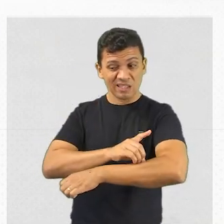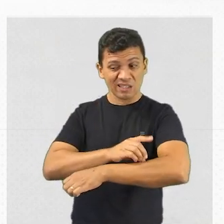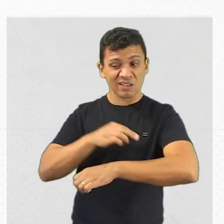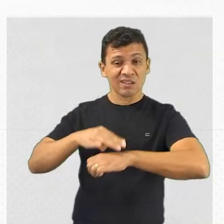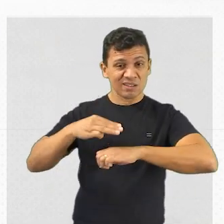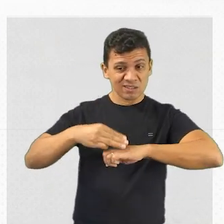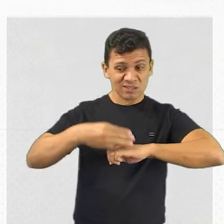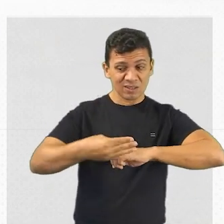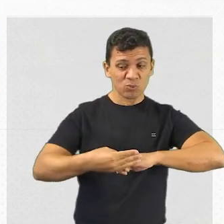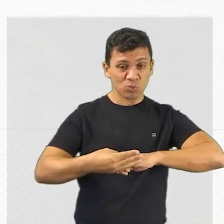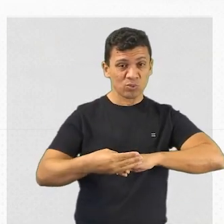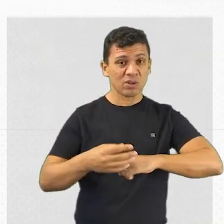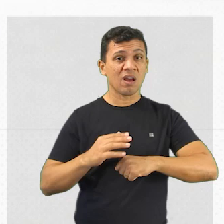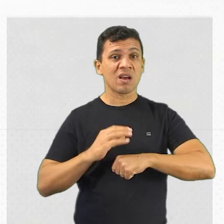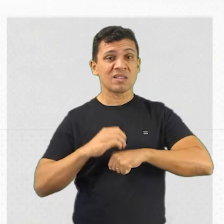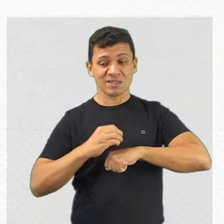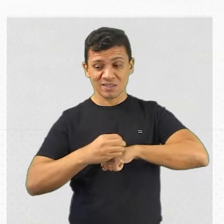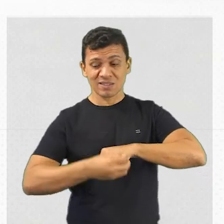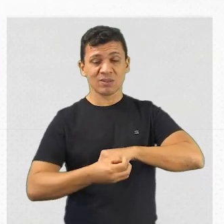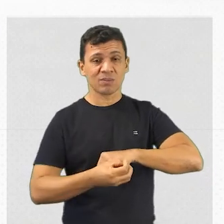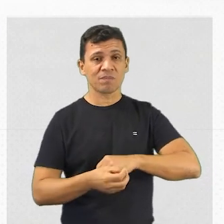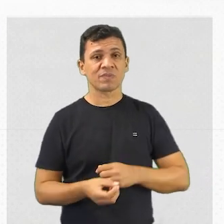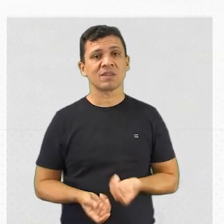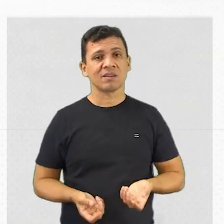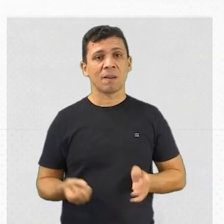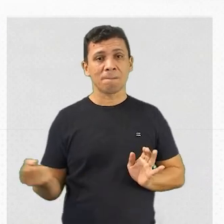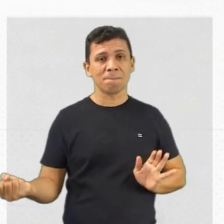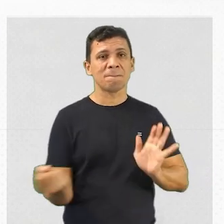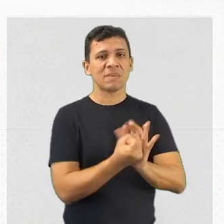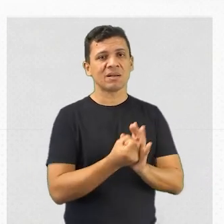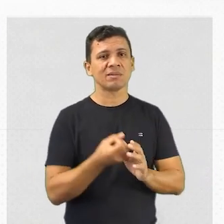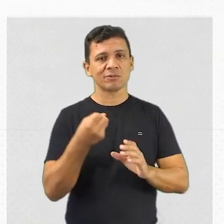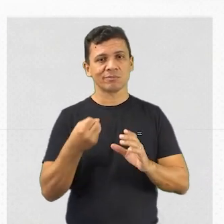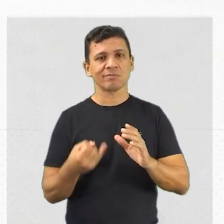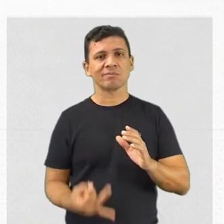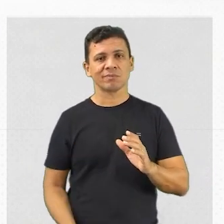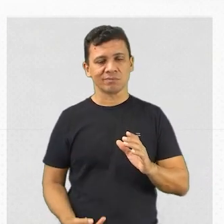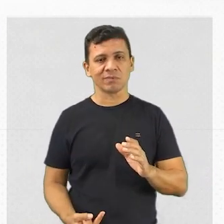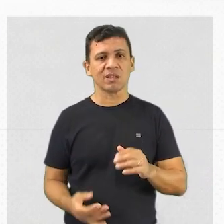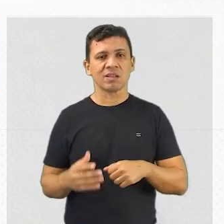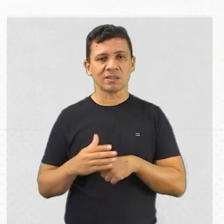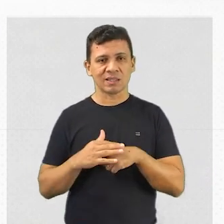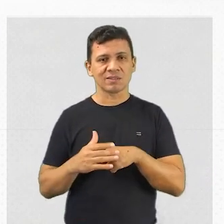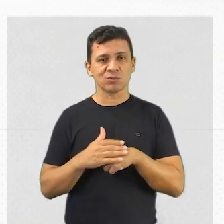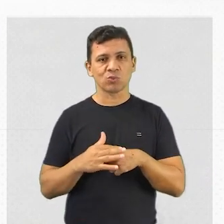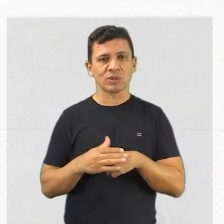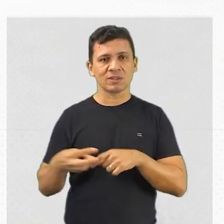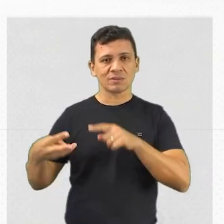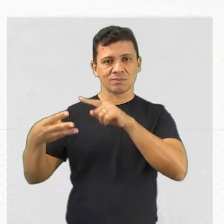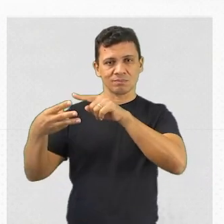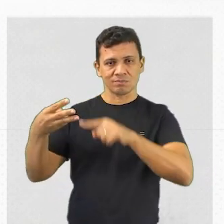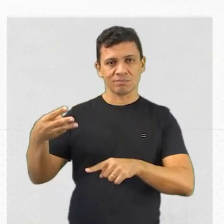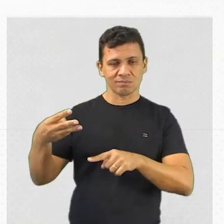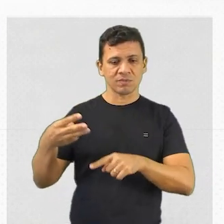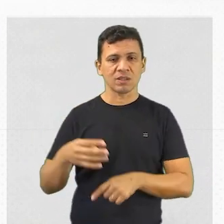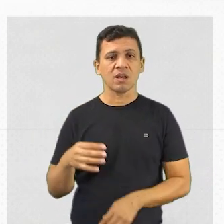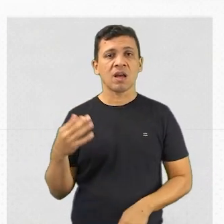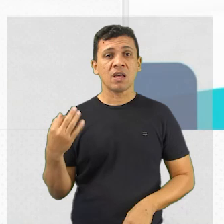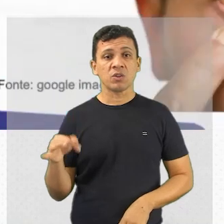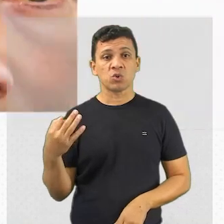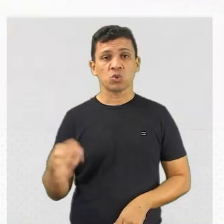se é chikungunya? Então, é uma característica bem marcante quando a gente fala ali dessas doenças tropicais, né? São as dores